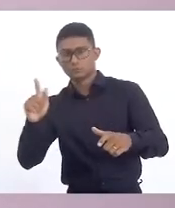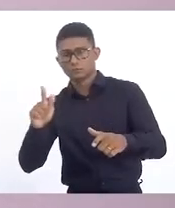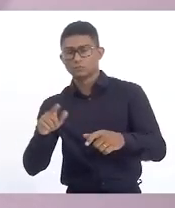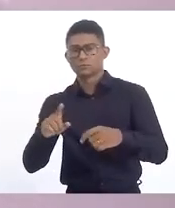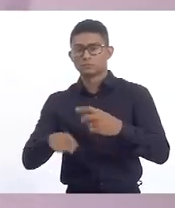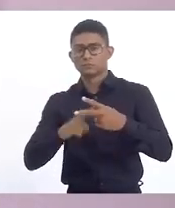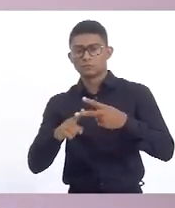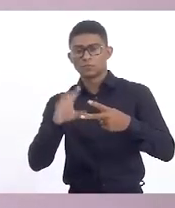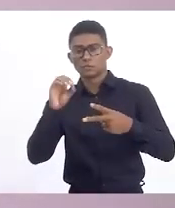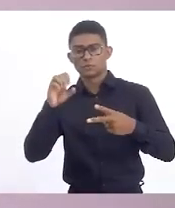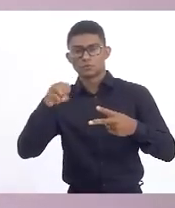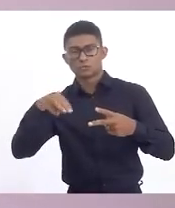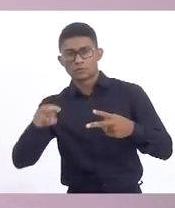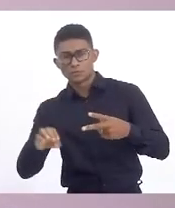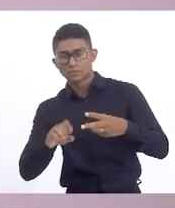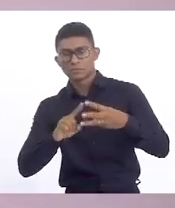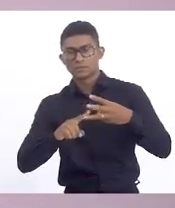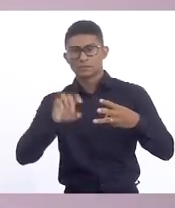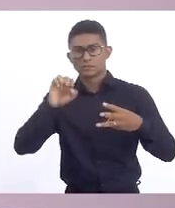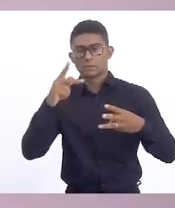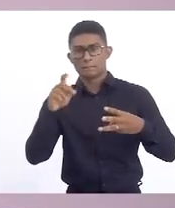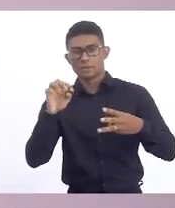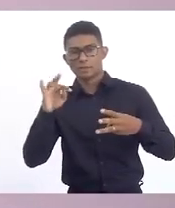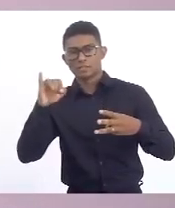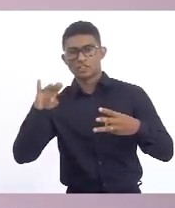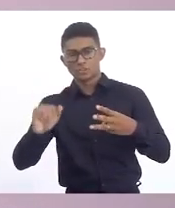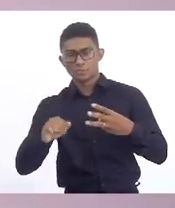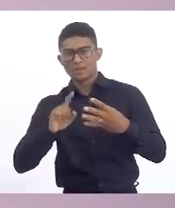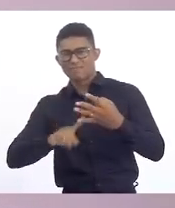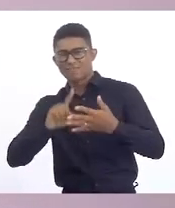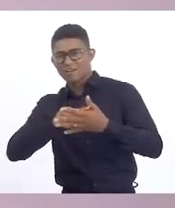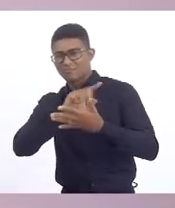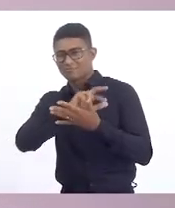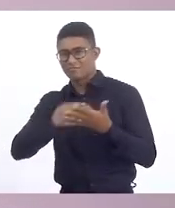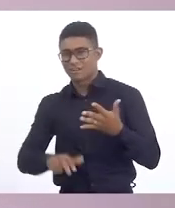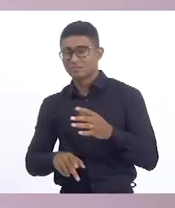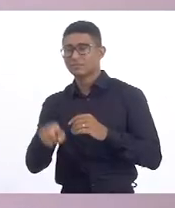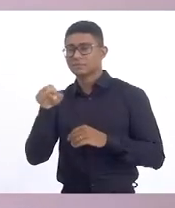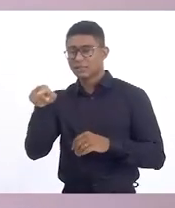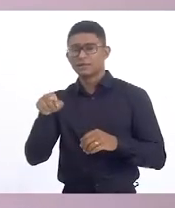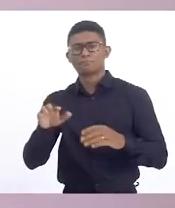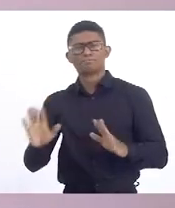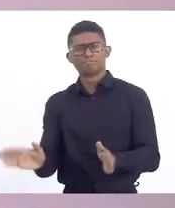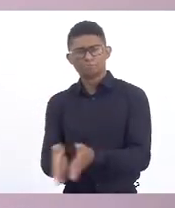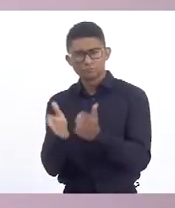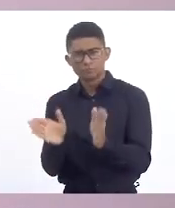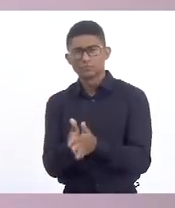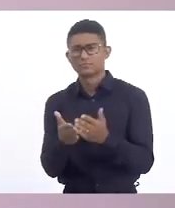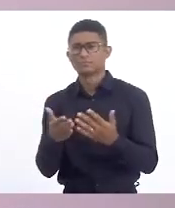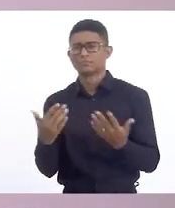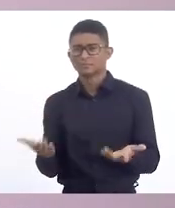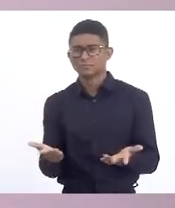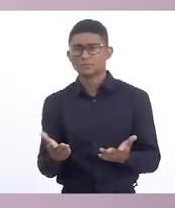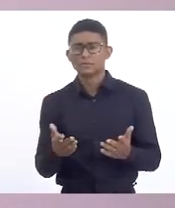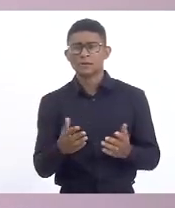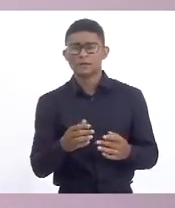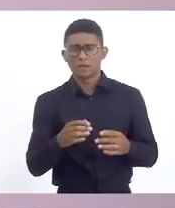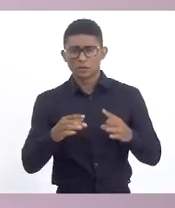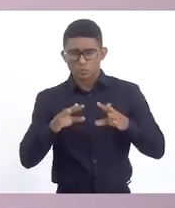Cosmo, Paciência, Santa Cruz e Sepetiba, lá é mais saneamento. É uma concessão. A Genersa nunca